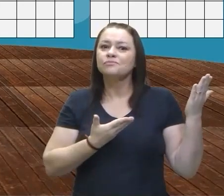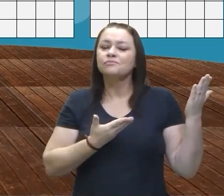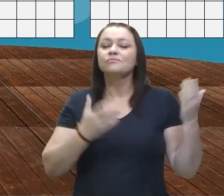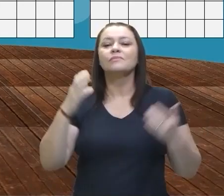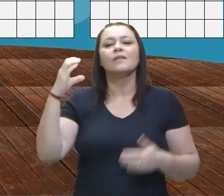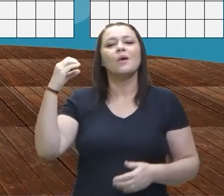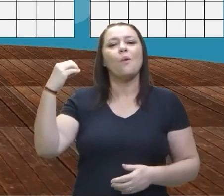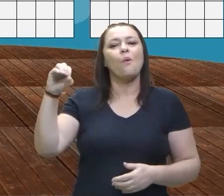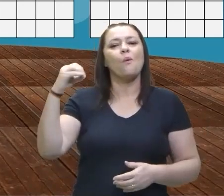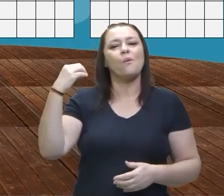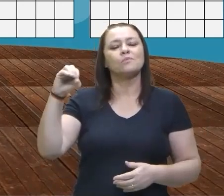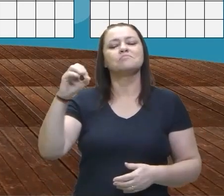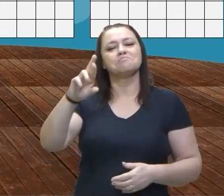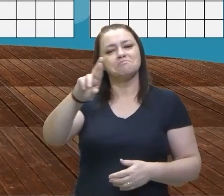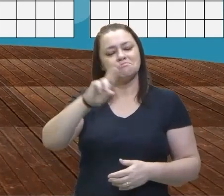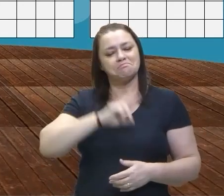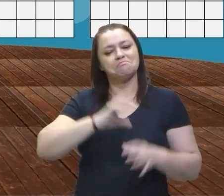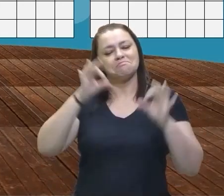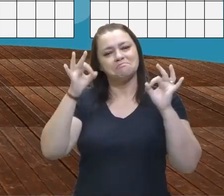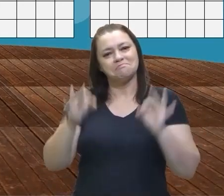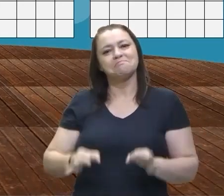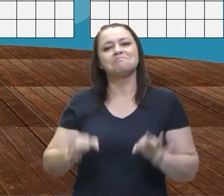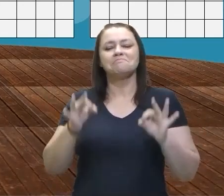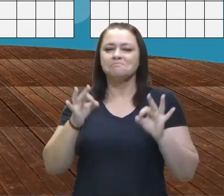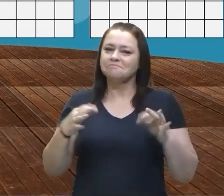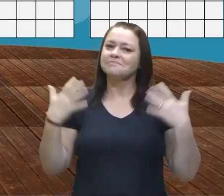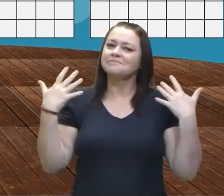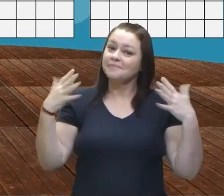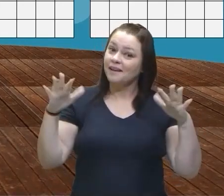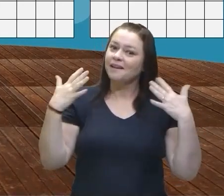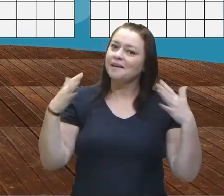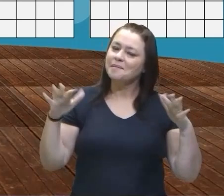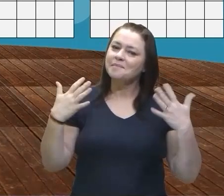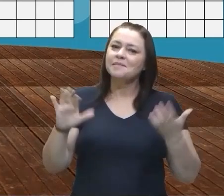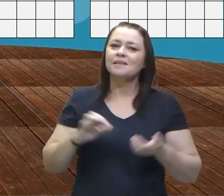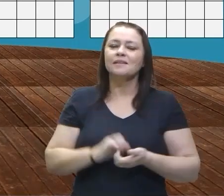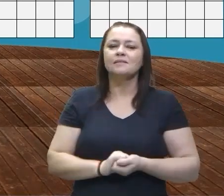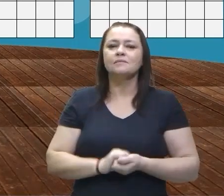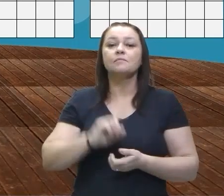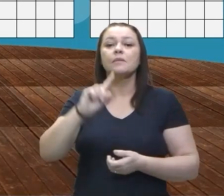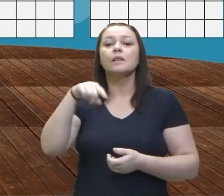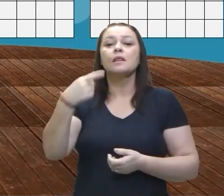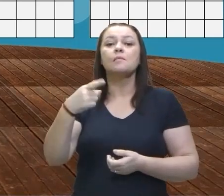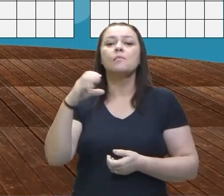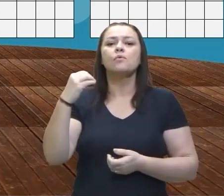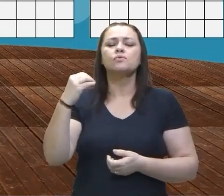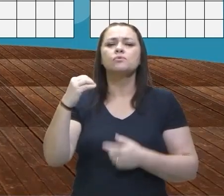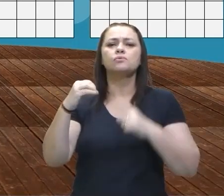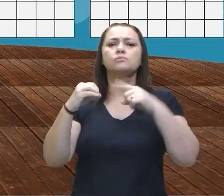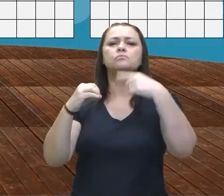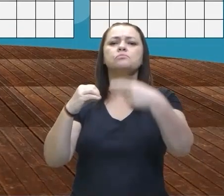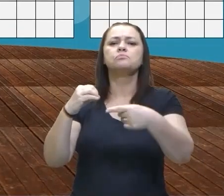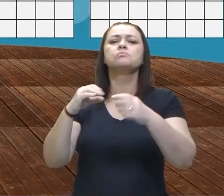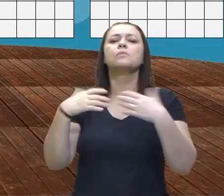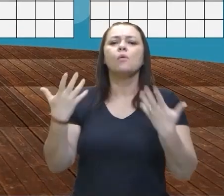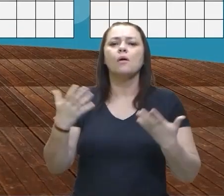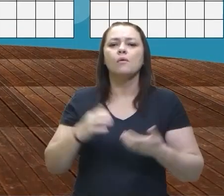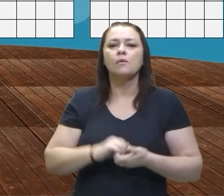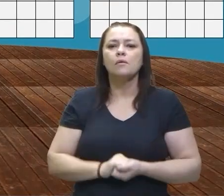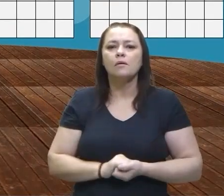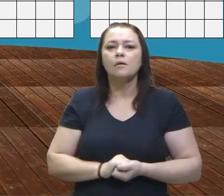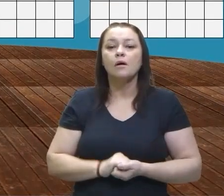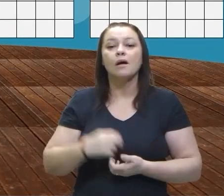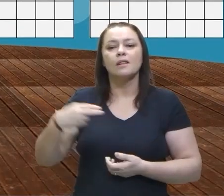Outubro. Acertou, outubro. E agora, depois de outubro, quem é que vem?